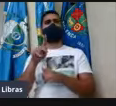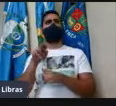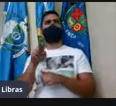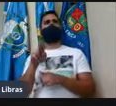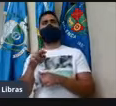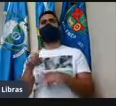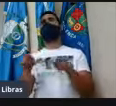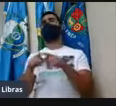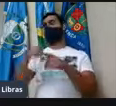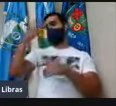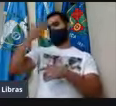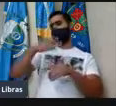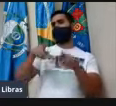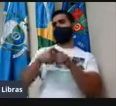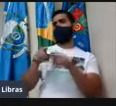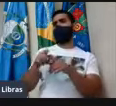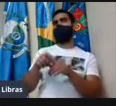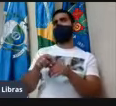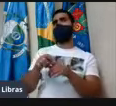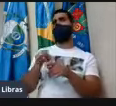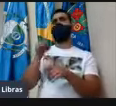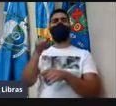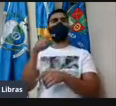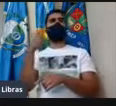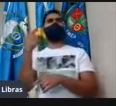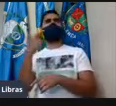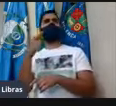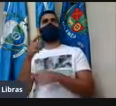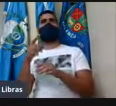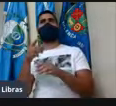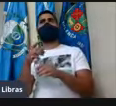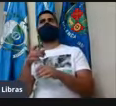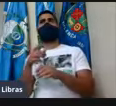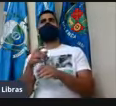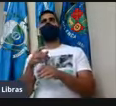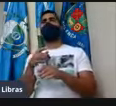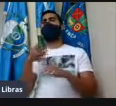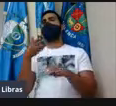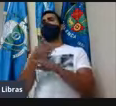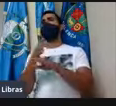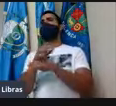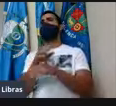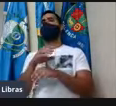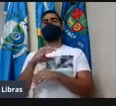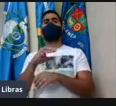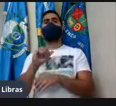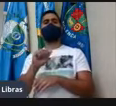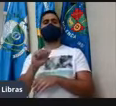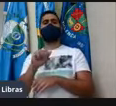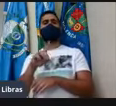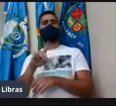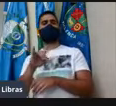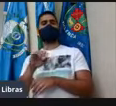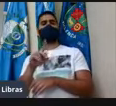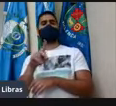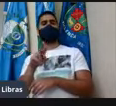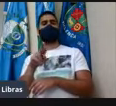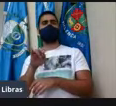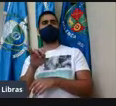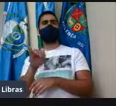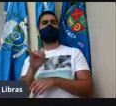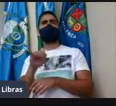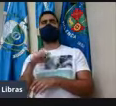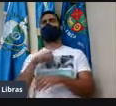são comprovantes. Vocês não tiveram a liberdade de acessar o CADPREV para ver se o DIPR